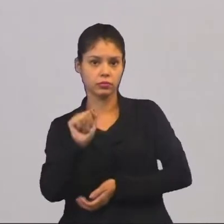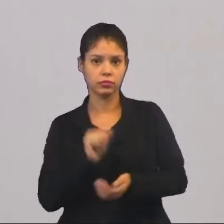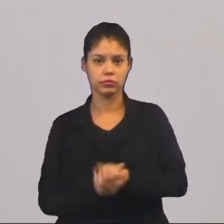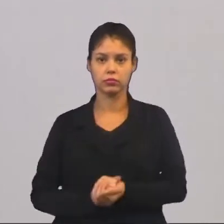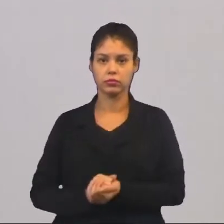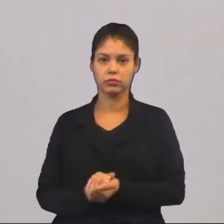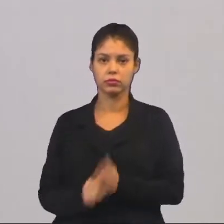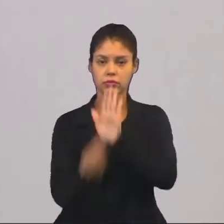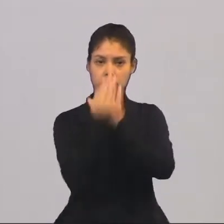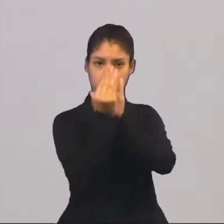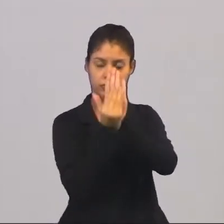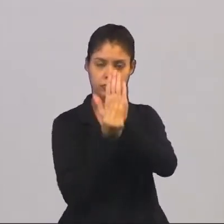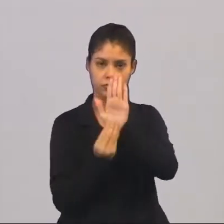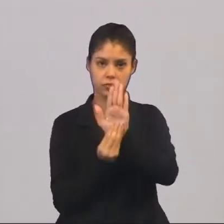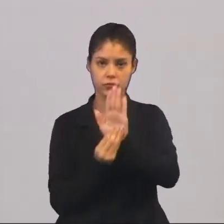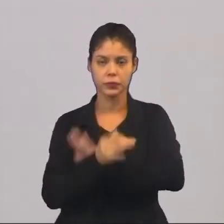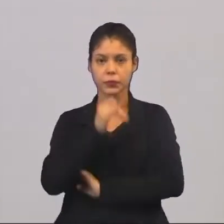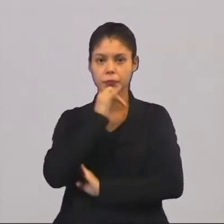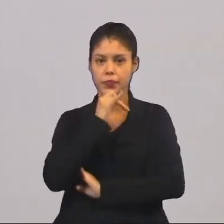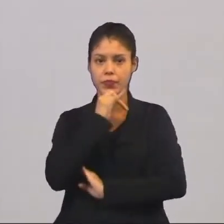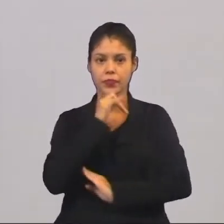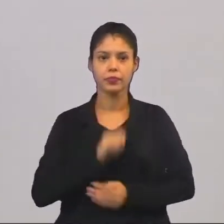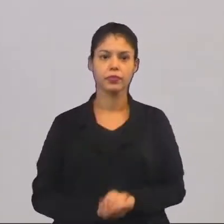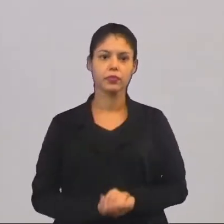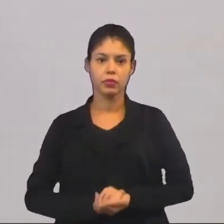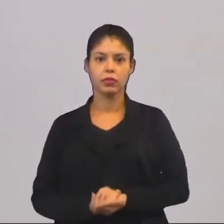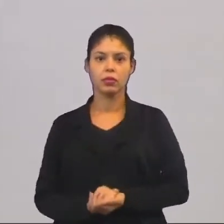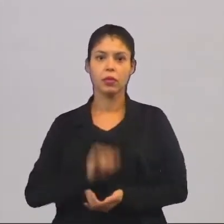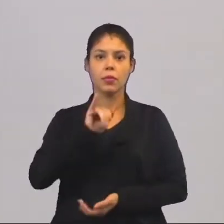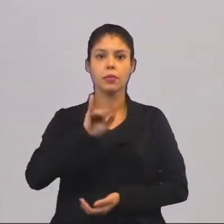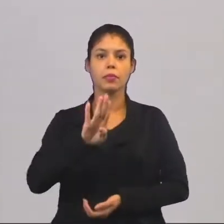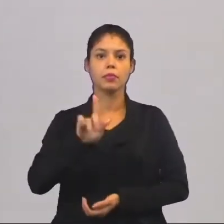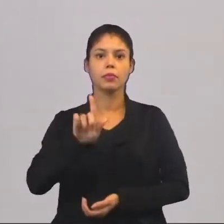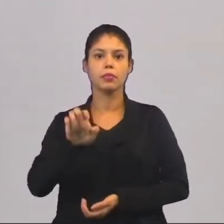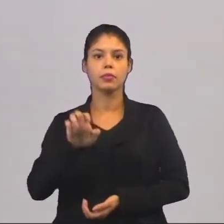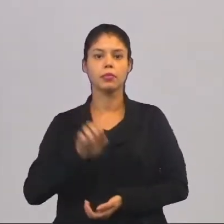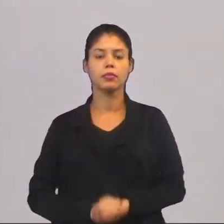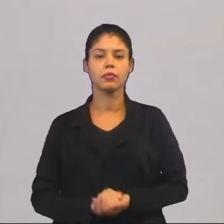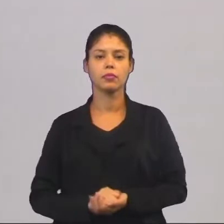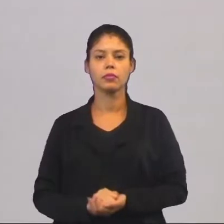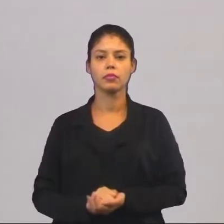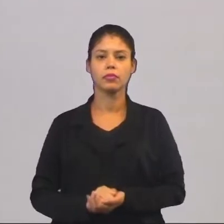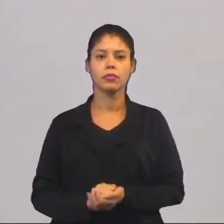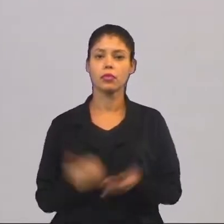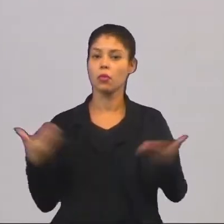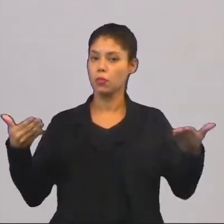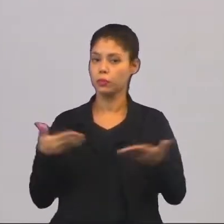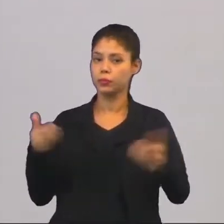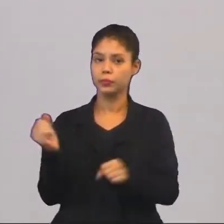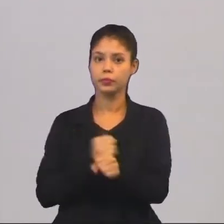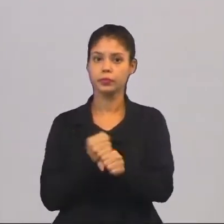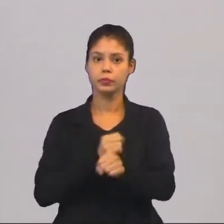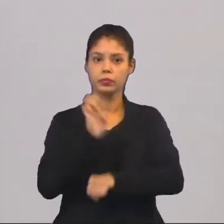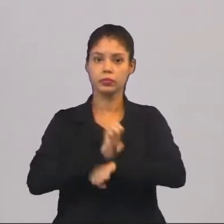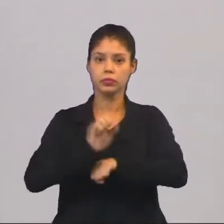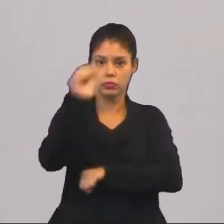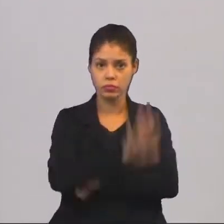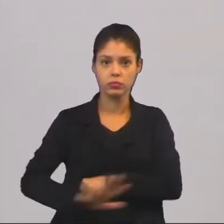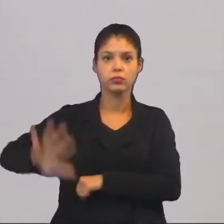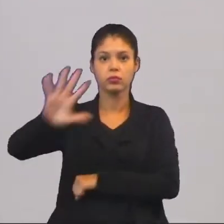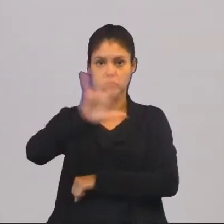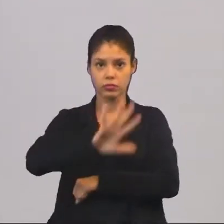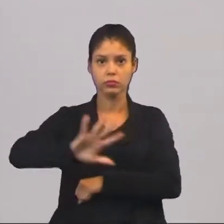as coletas de dados. Um exemplo, o IBGE, esse ano, vai fazer coleta de dados no estado